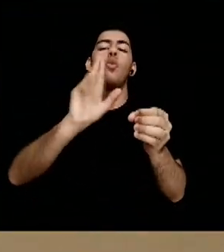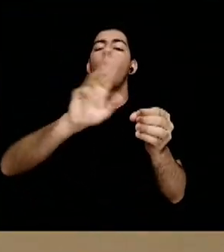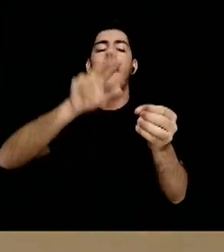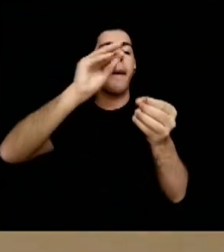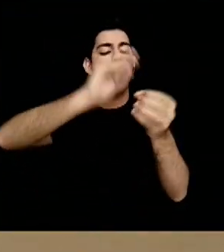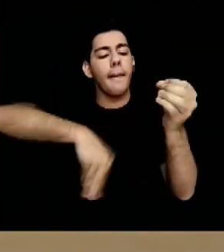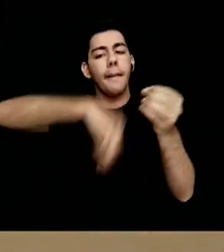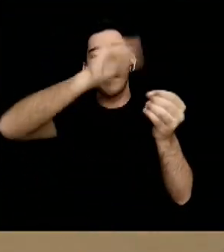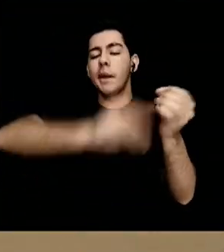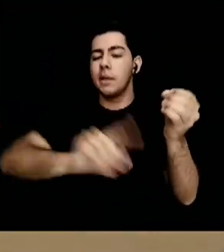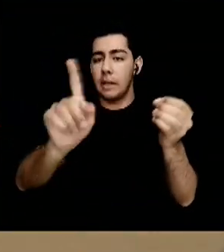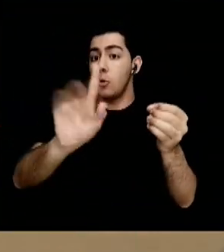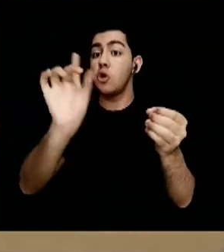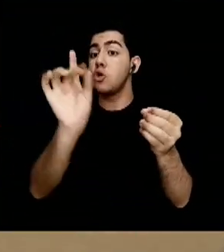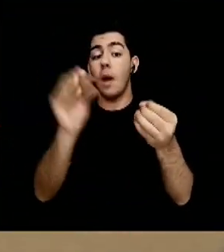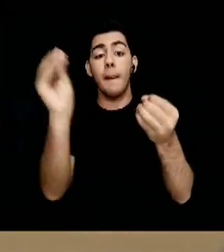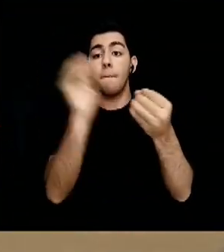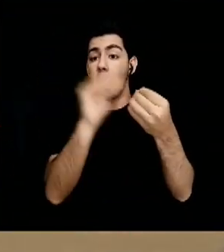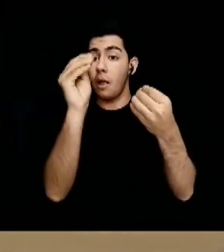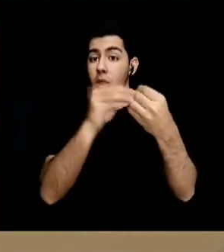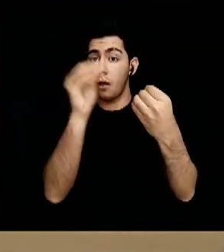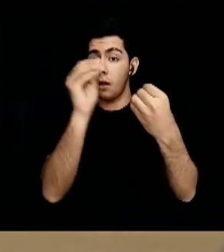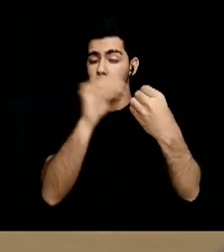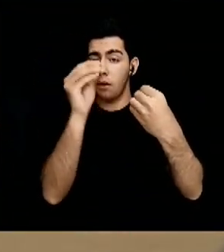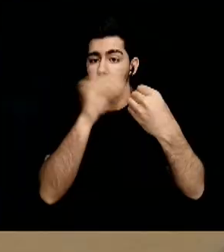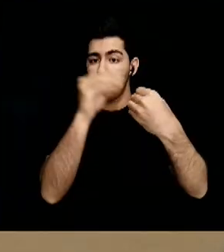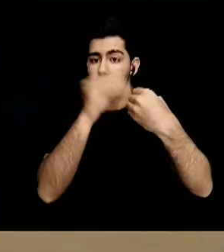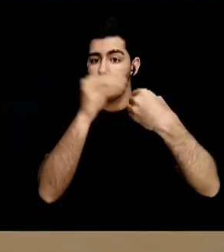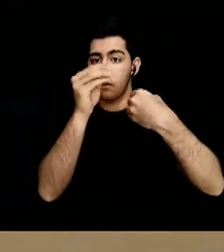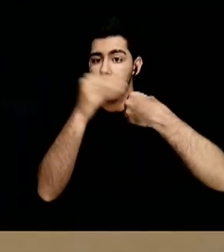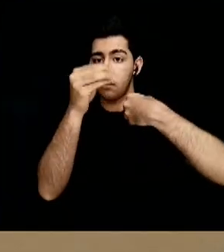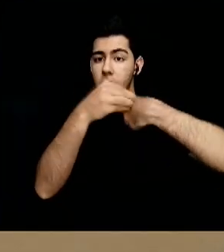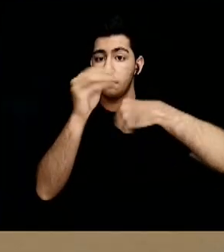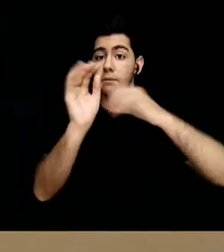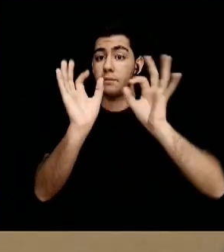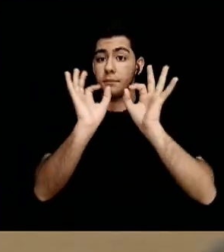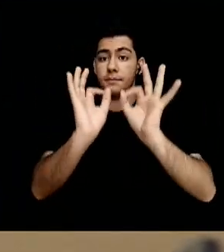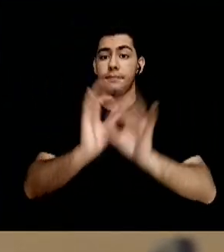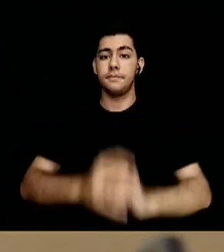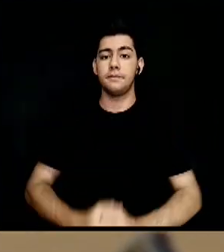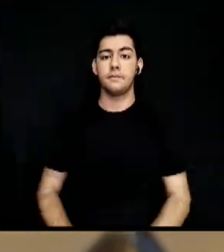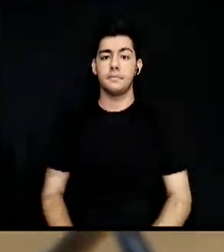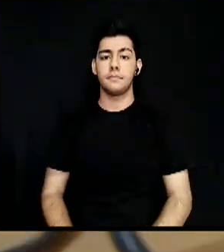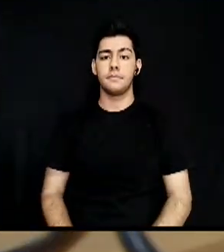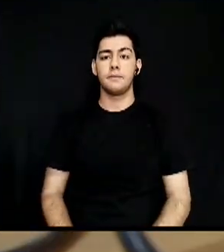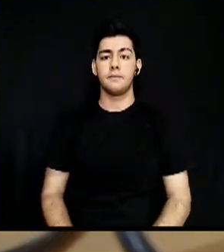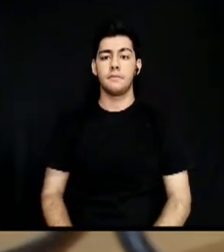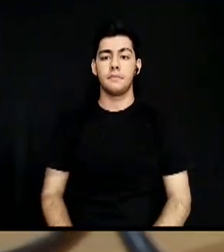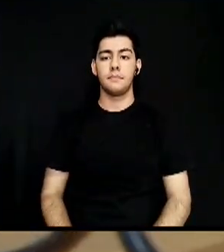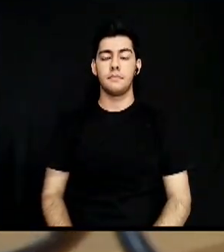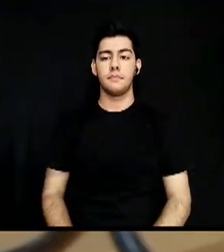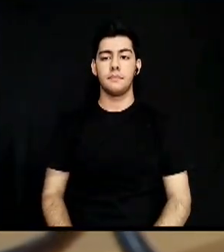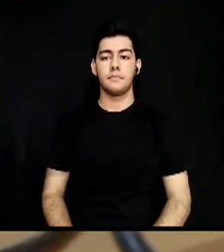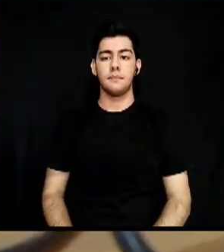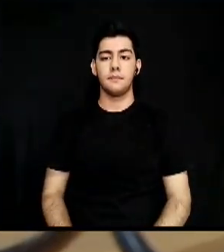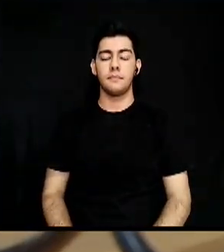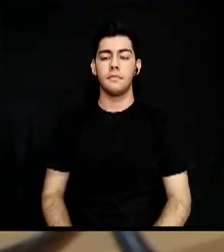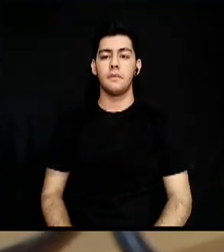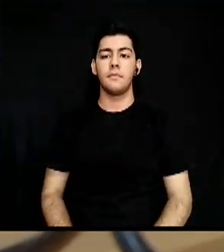Bati, vou fazer um por um, tá? Viro e suavizo essa tinta,